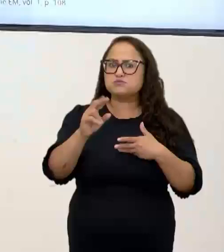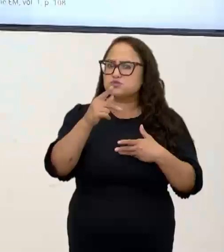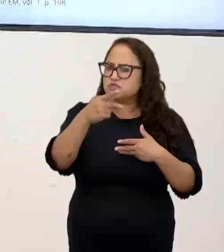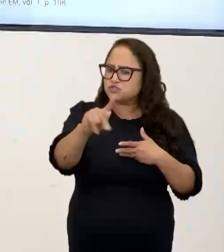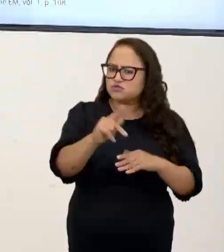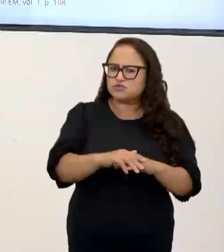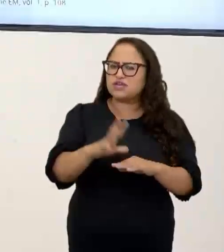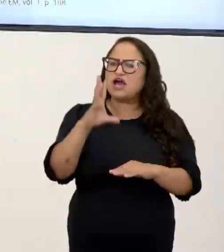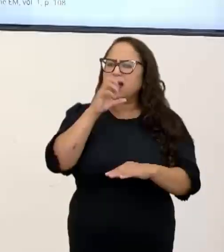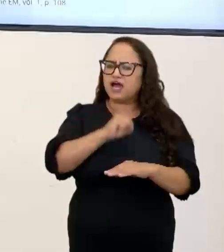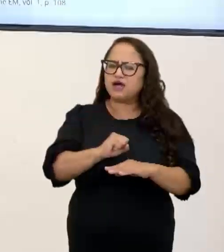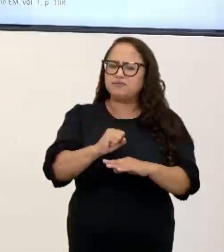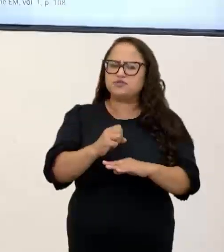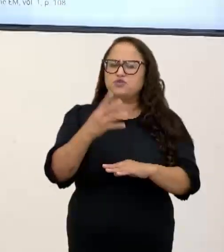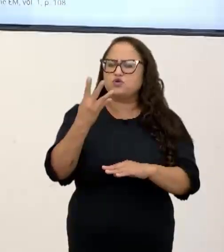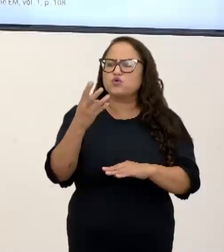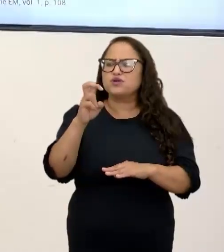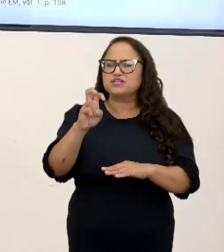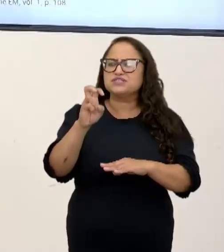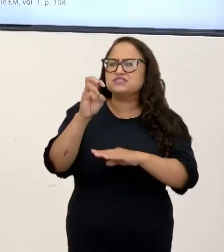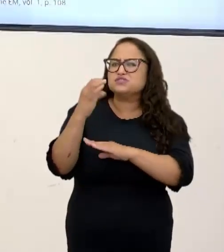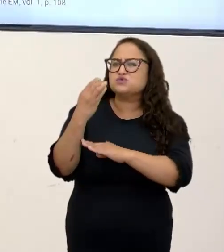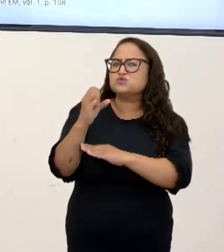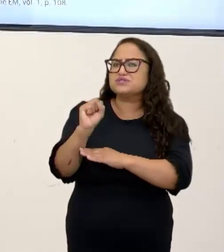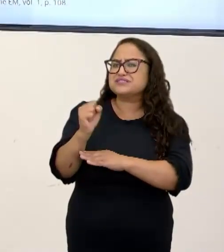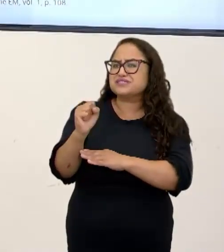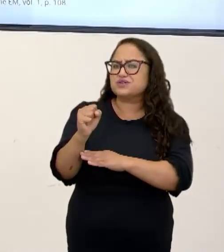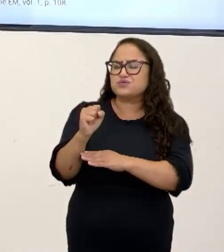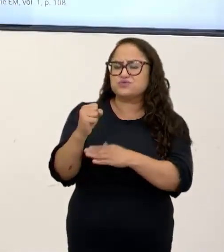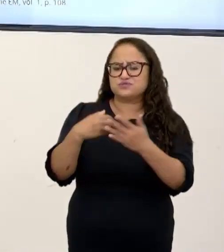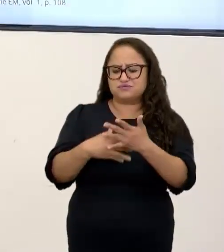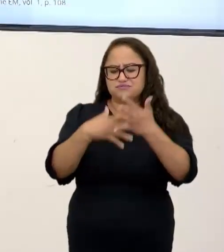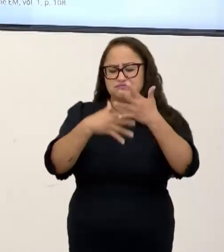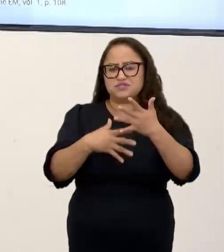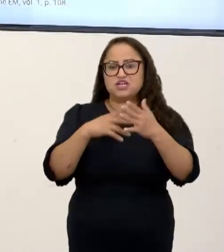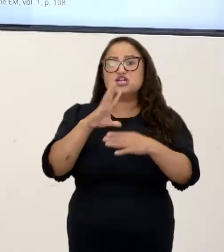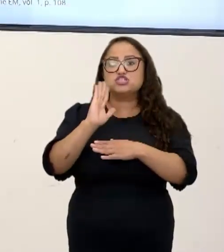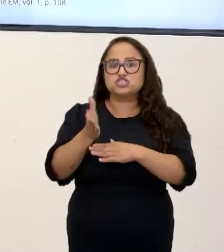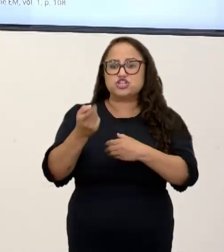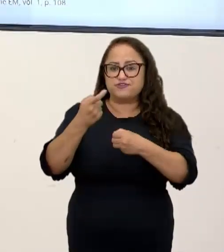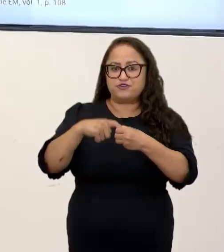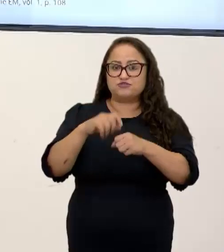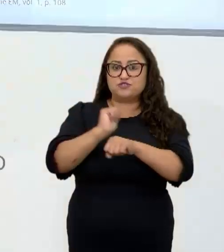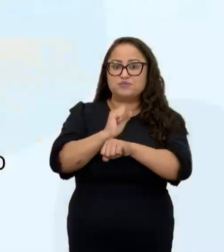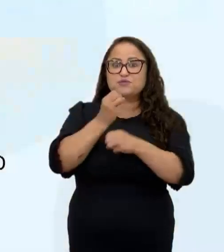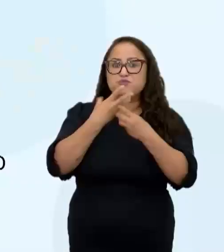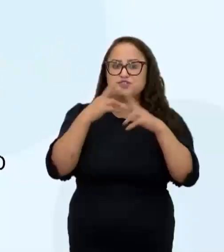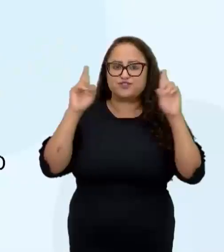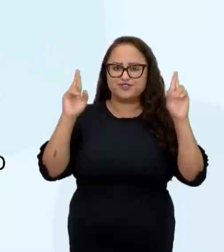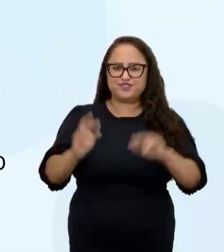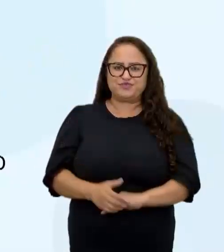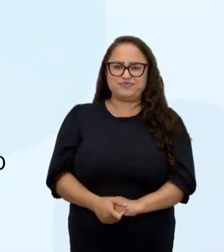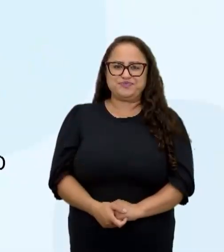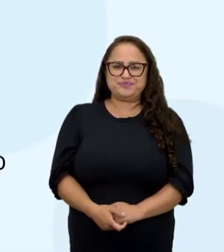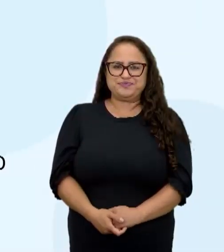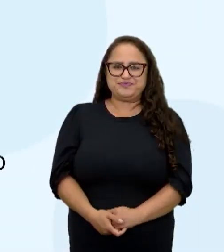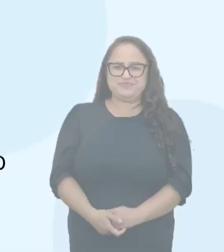ser mais rapidinha, tá? Eu vou dar 45 segundos para a sua resposta. Pode abrir o chat? Já voltamos. Boa sorte.